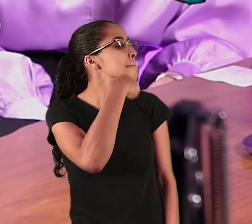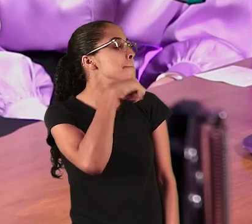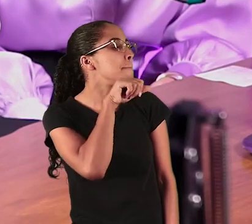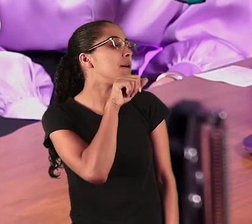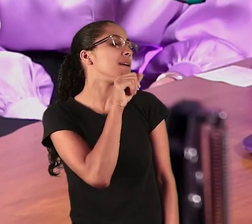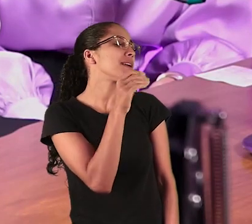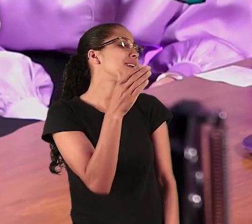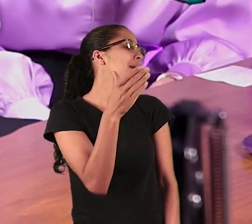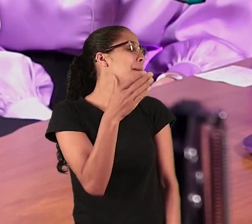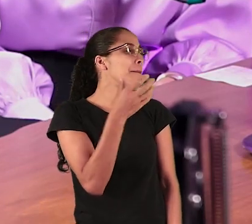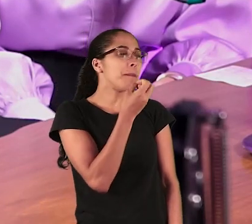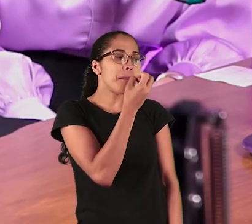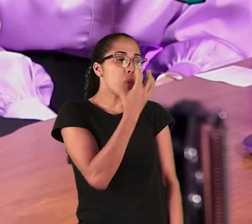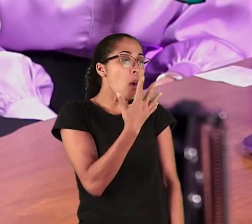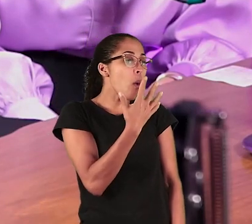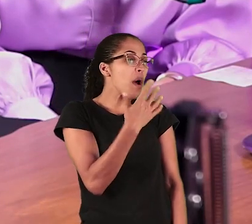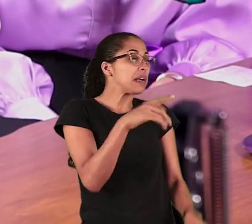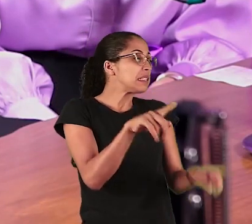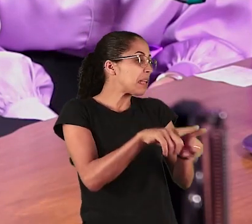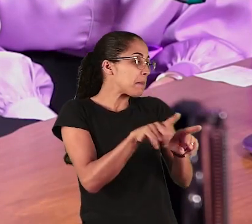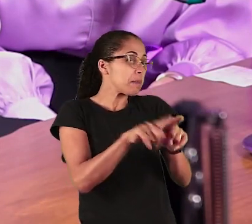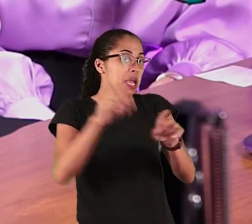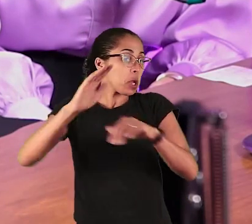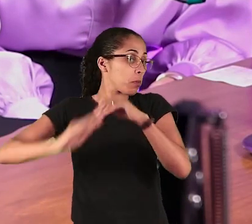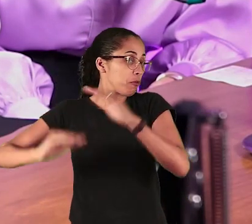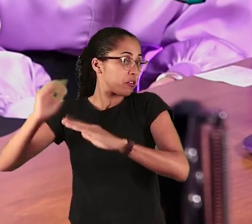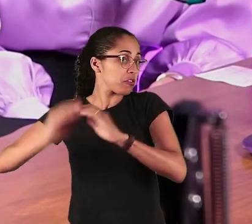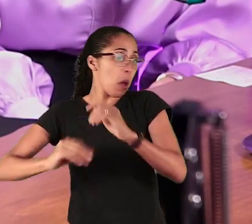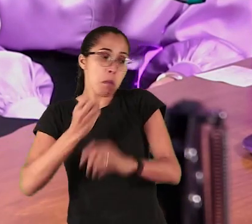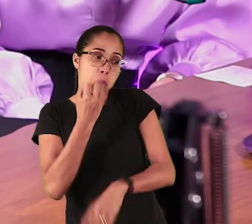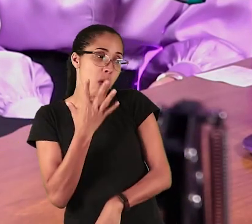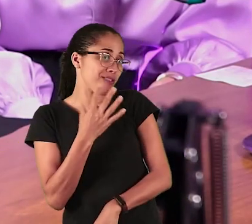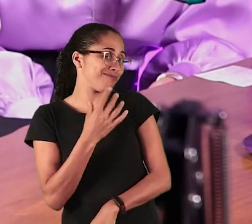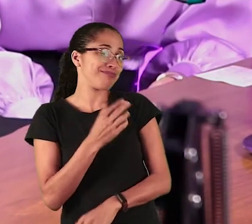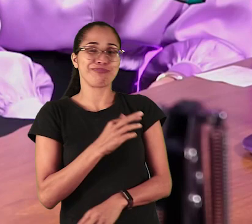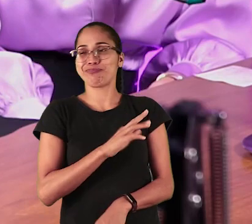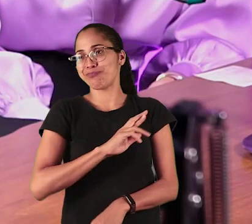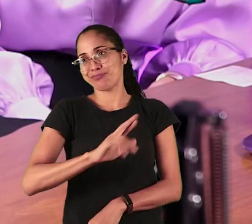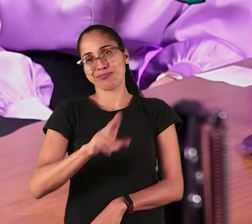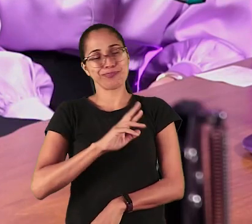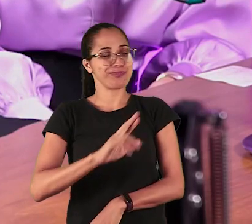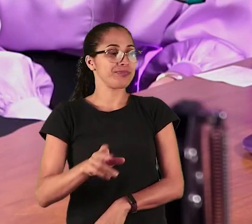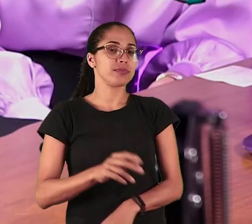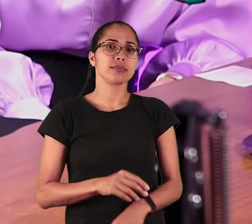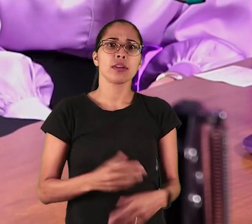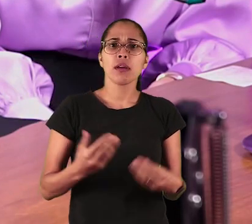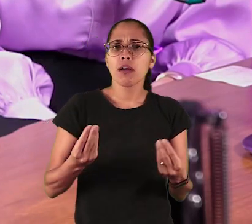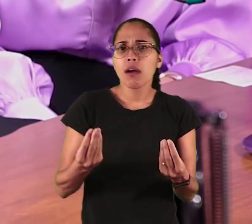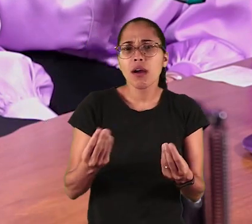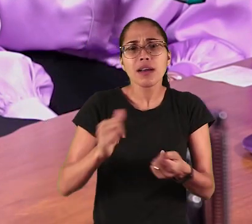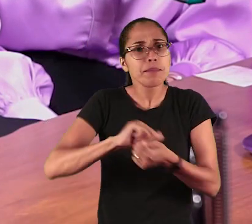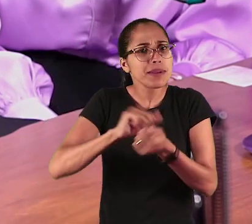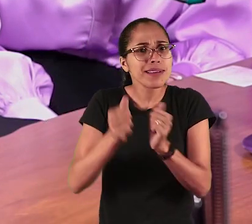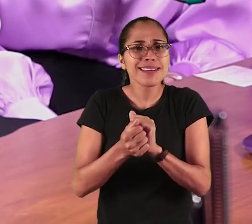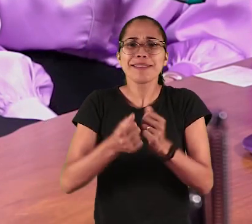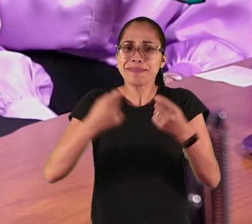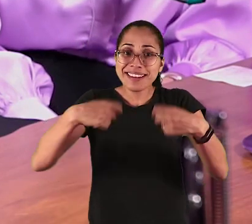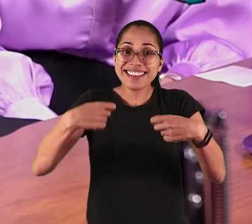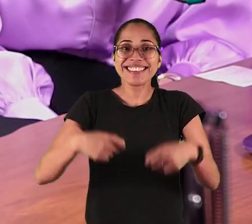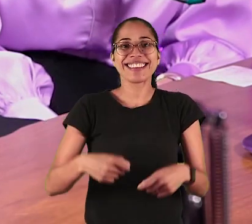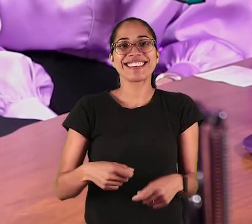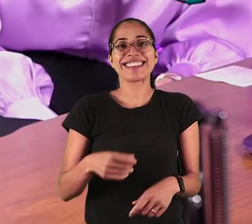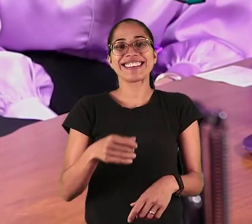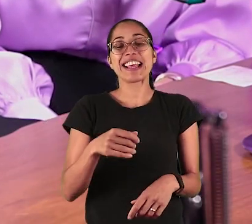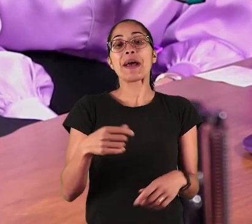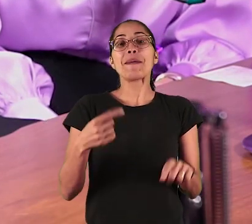assim mas por que tão também as empresas se adaptarem a novos pelos momentos eu acho que existe